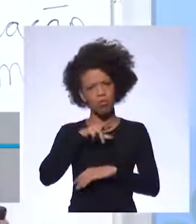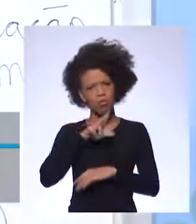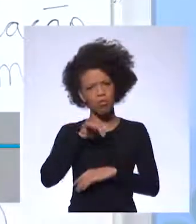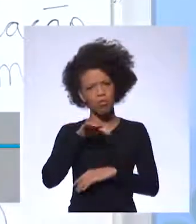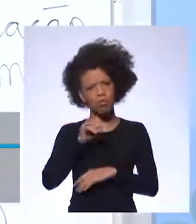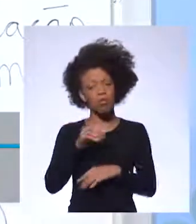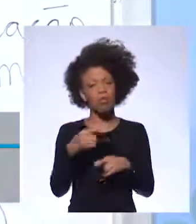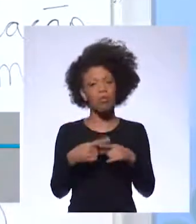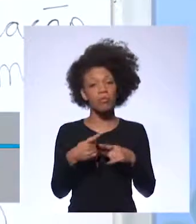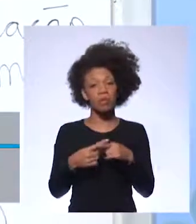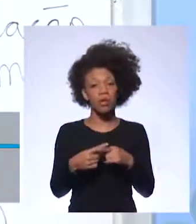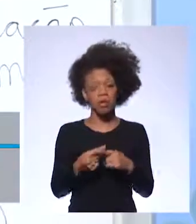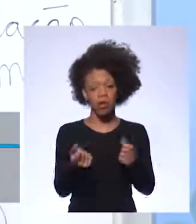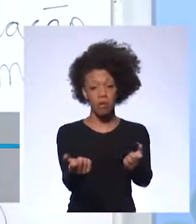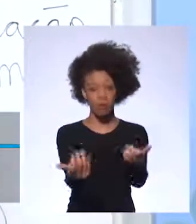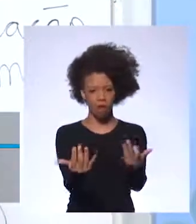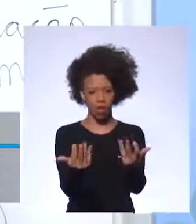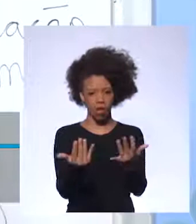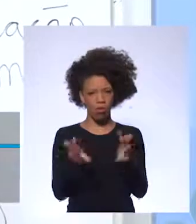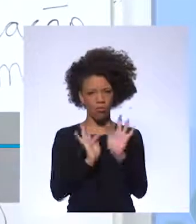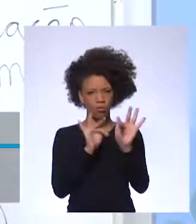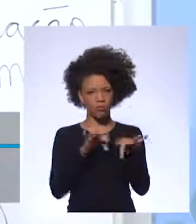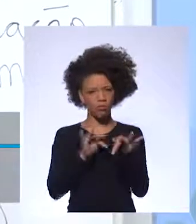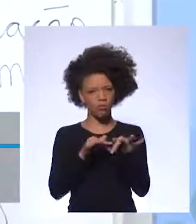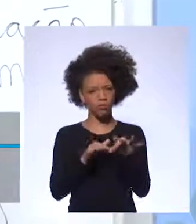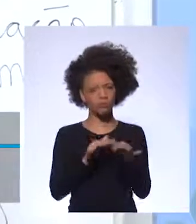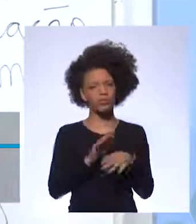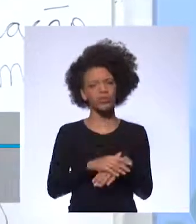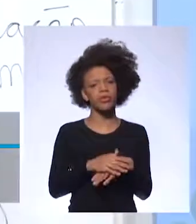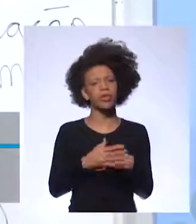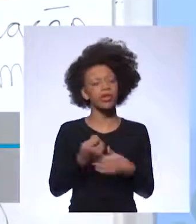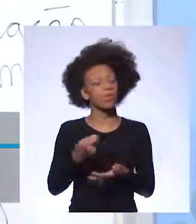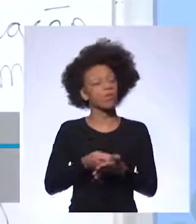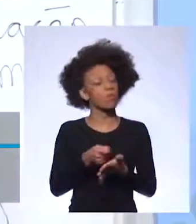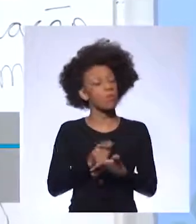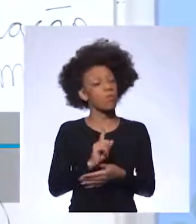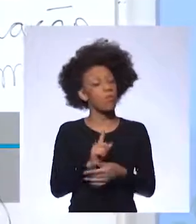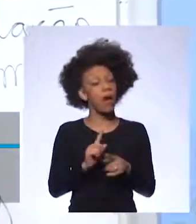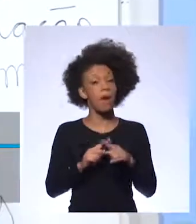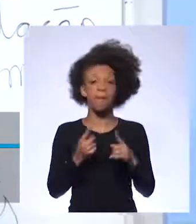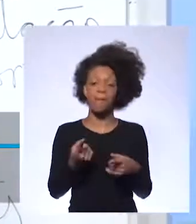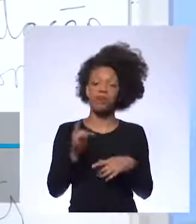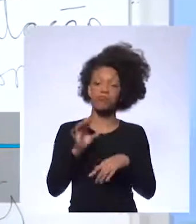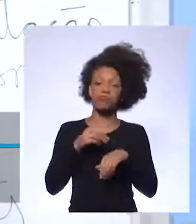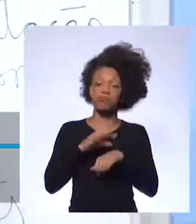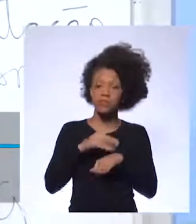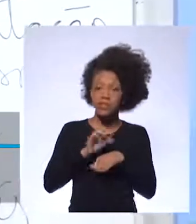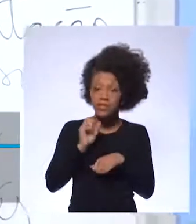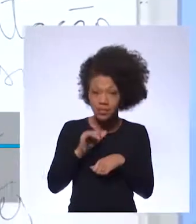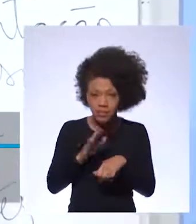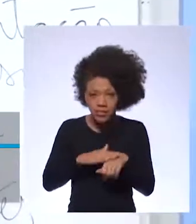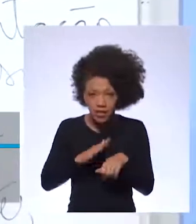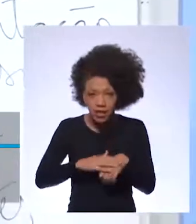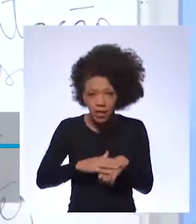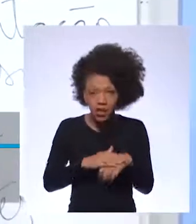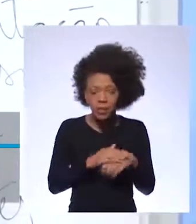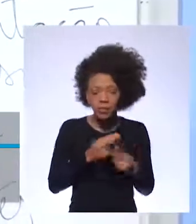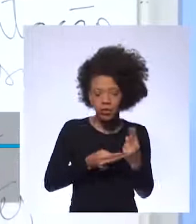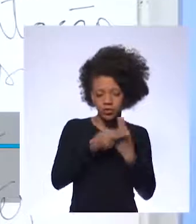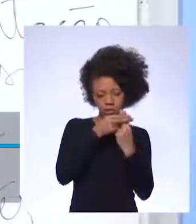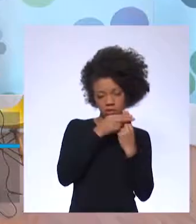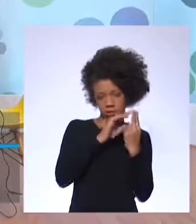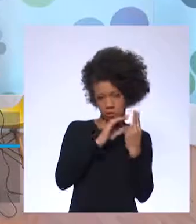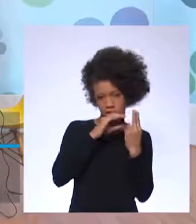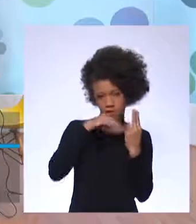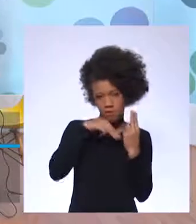bárbaros que estavam chegando no Império Romano Então não é obrigatório fazer mas é uma sugestão e Se vocês fizerem posta lá na hashtag eu não sei mas